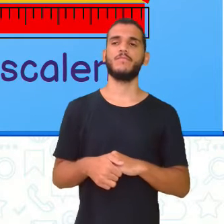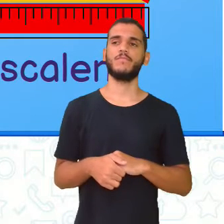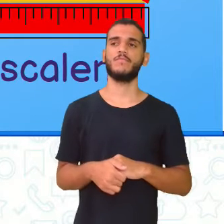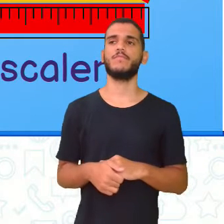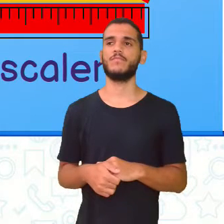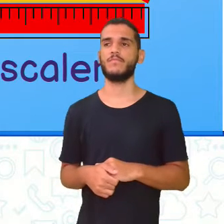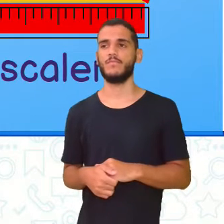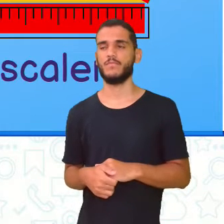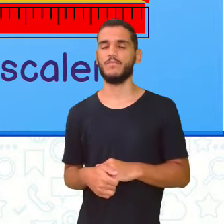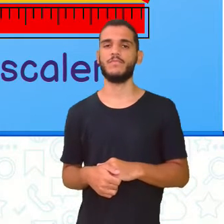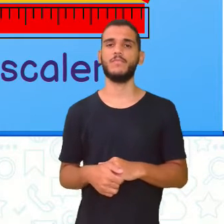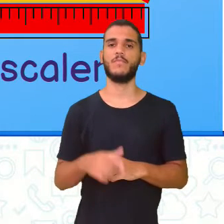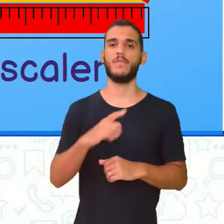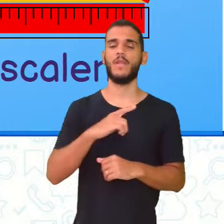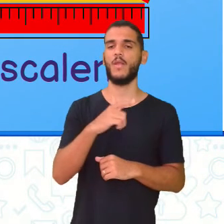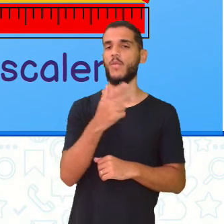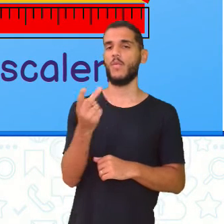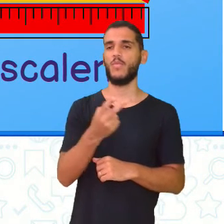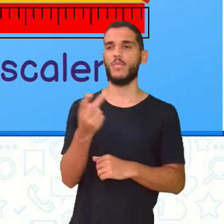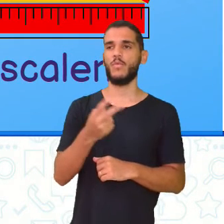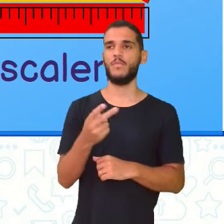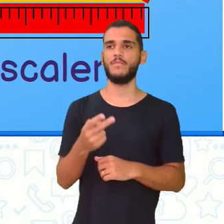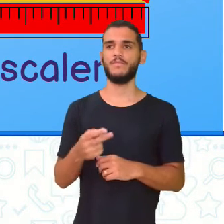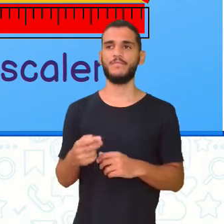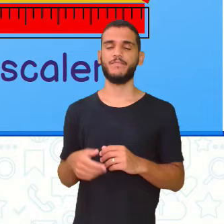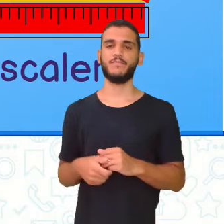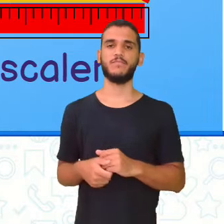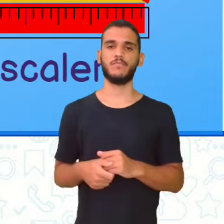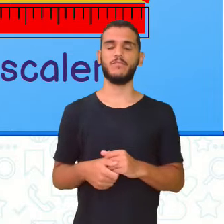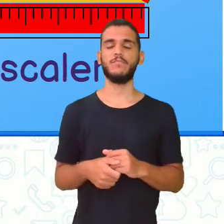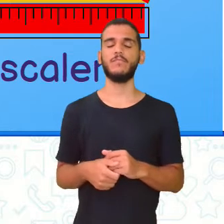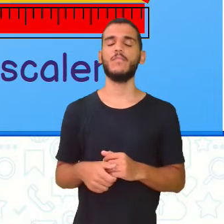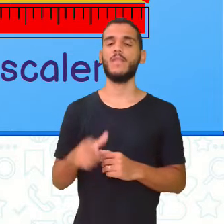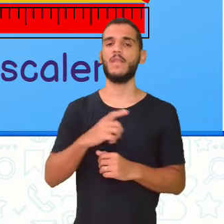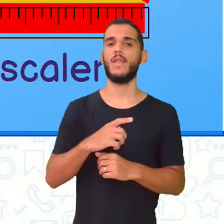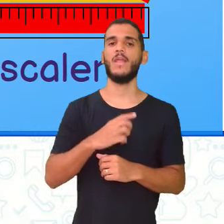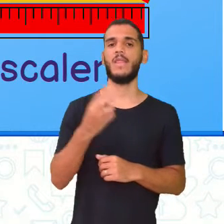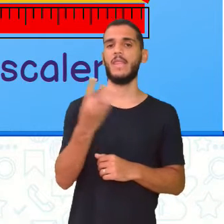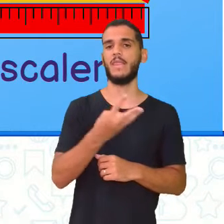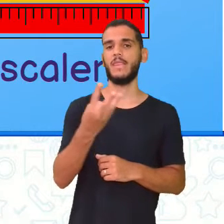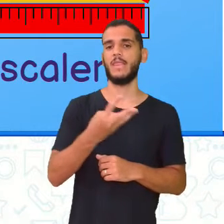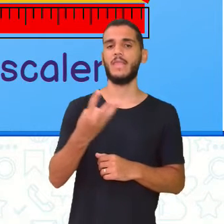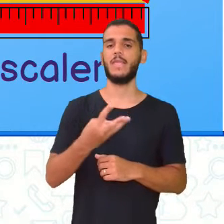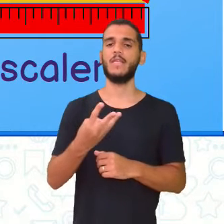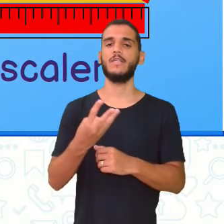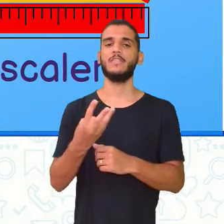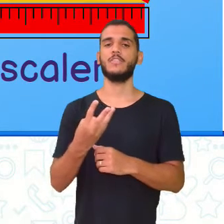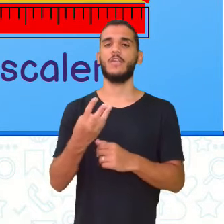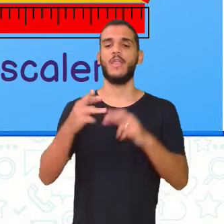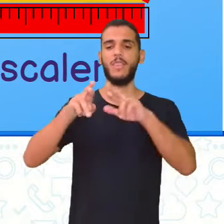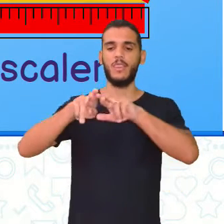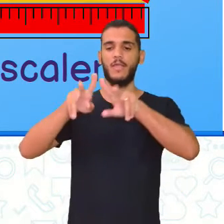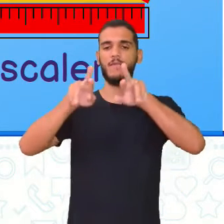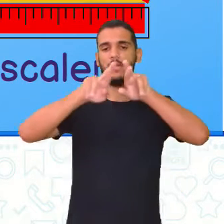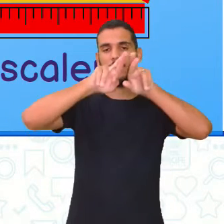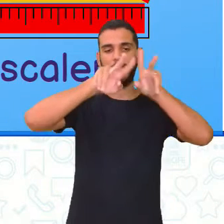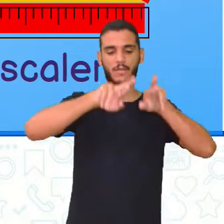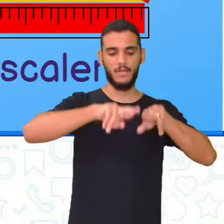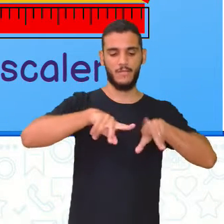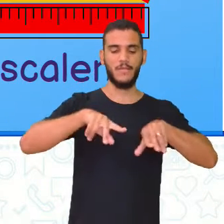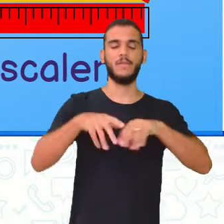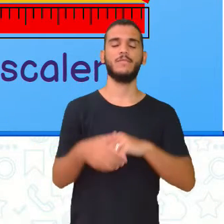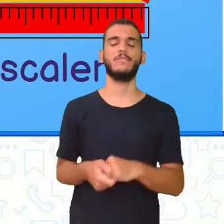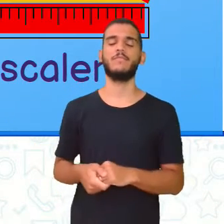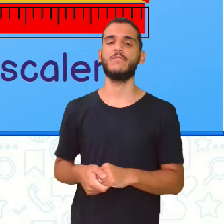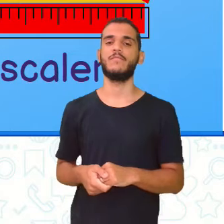régua. E os outros dois, um está sobrando um pedacinho da régua e o outro está